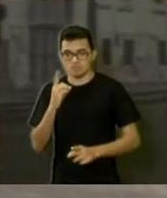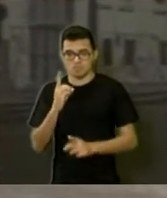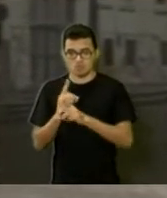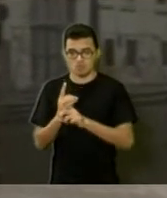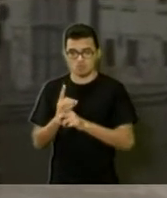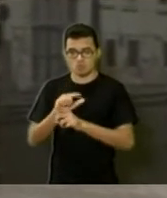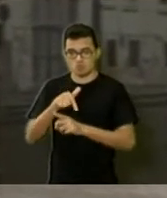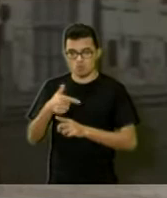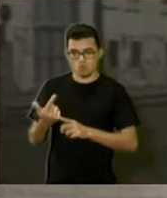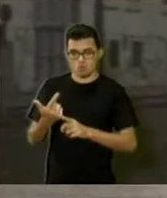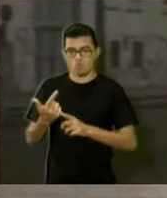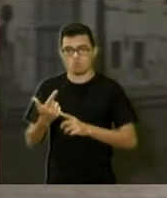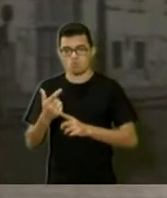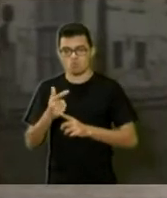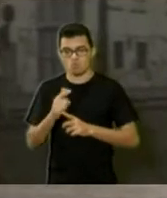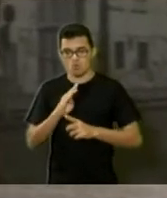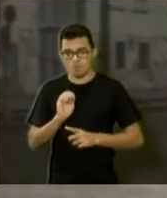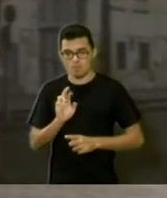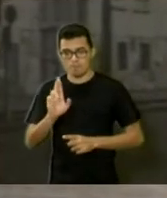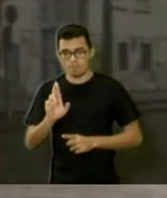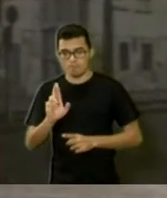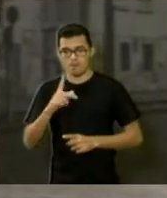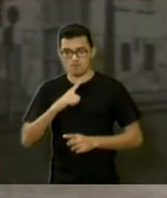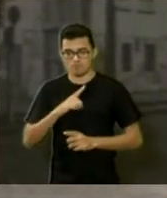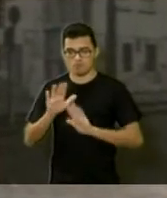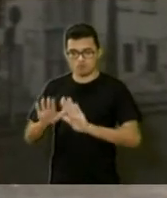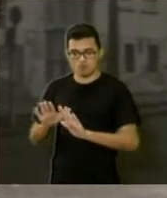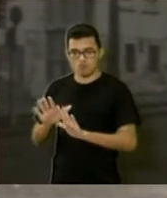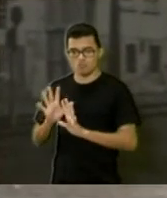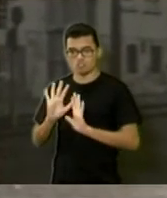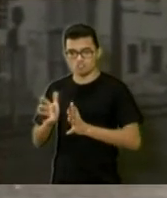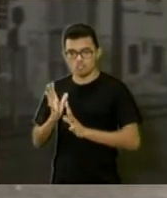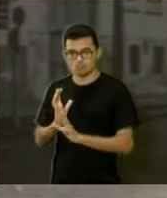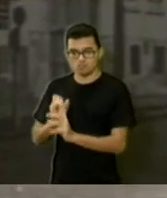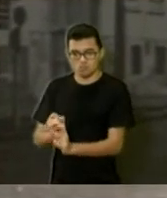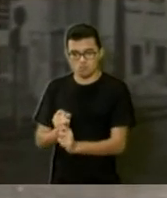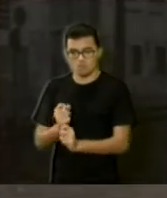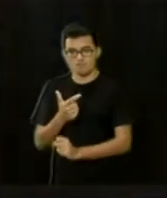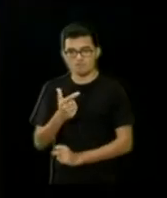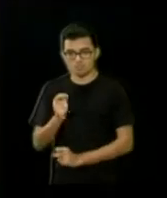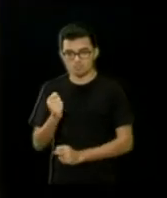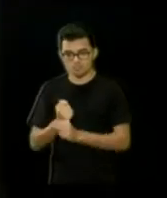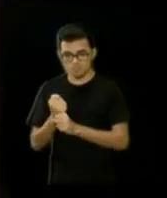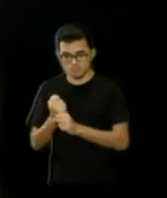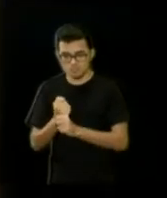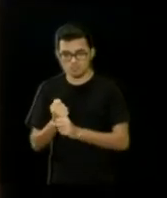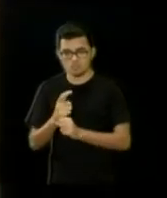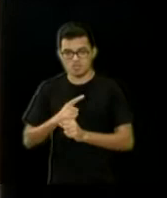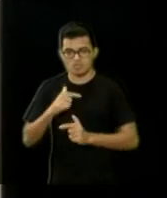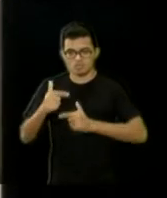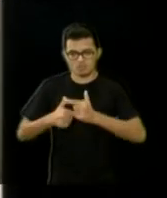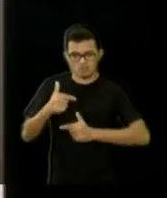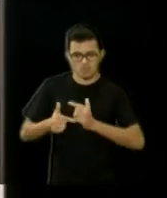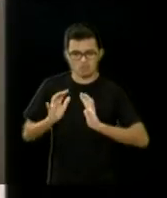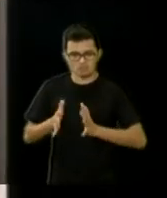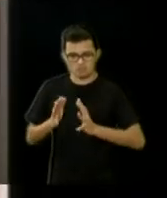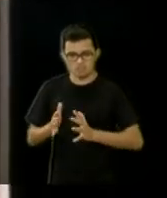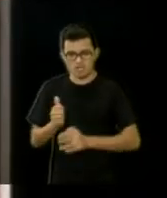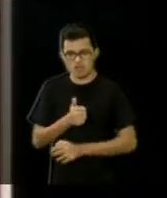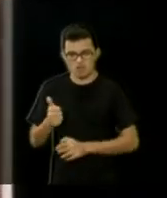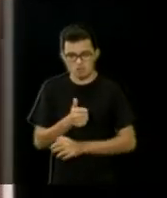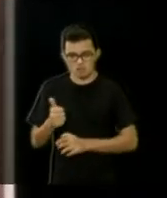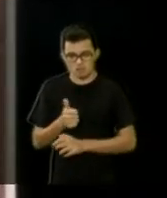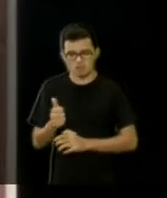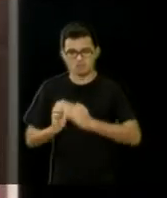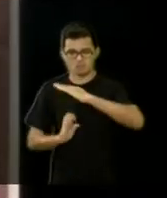ficou estabelecida por mais de 20 anos. Trabalhou por 11 anos na White Martins, emprego que deixou para se dedicar ao